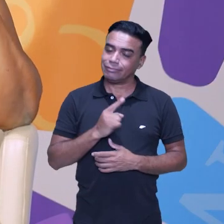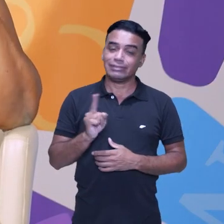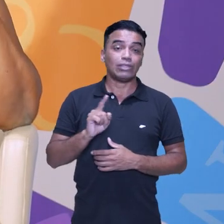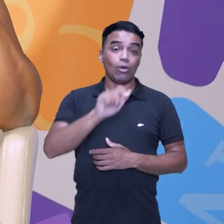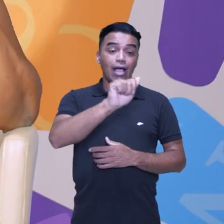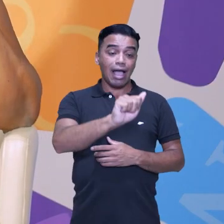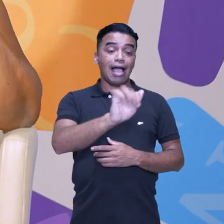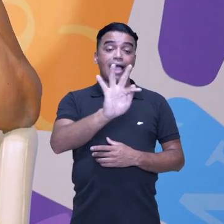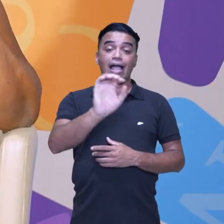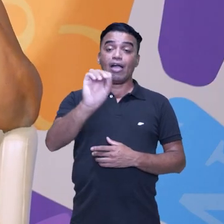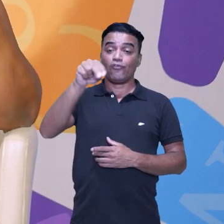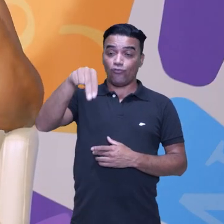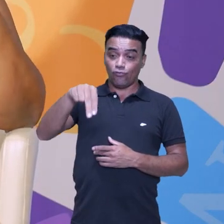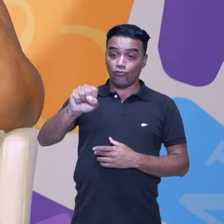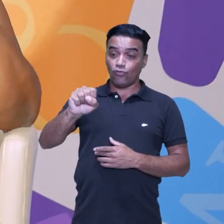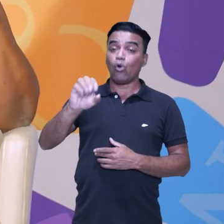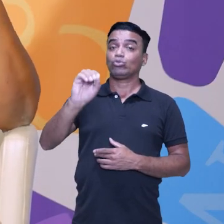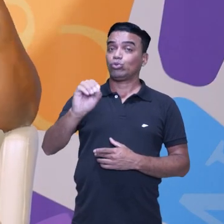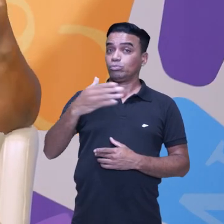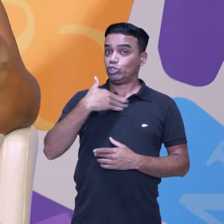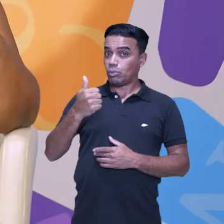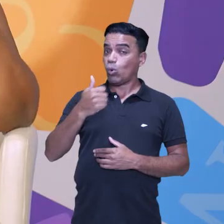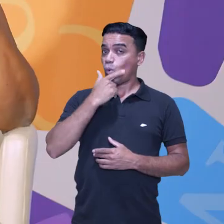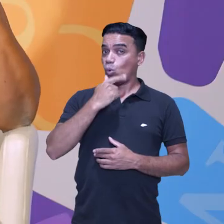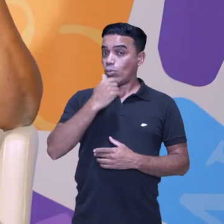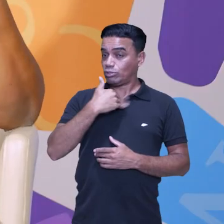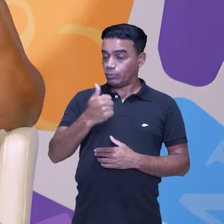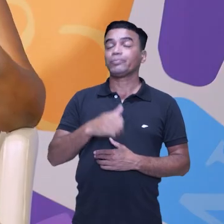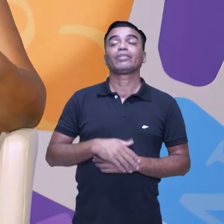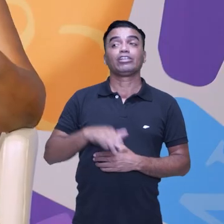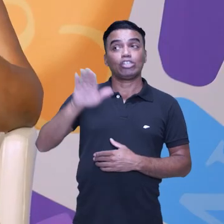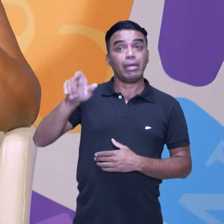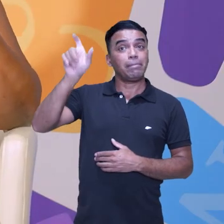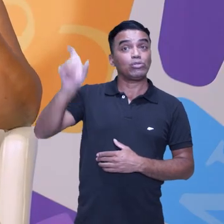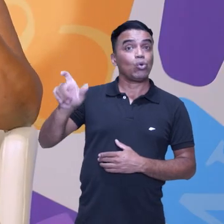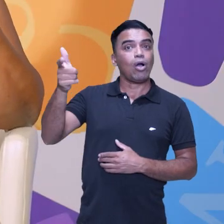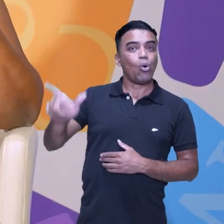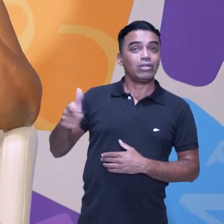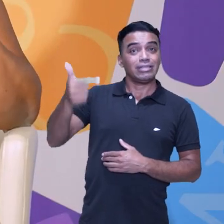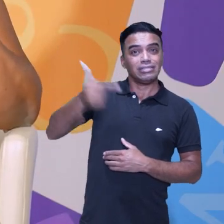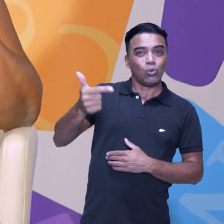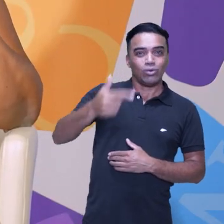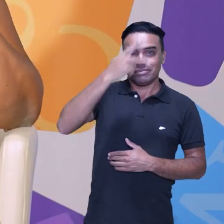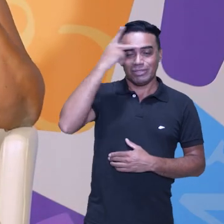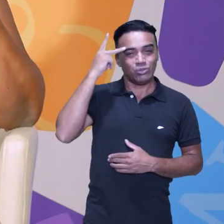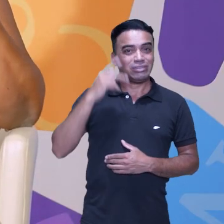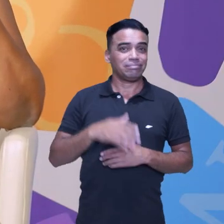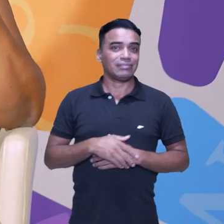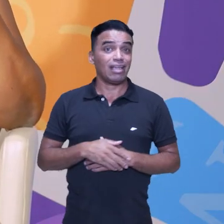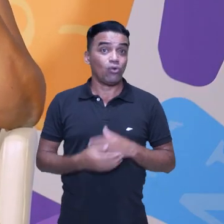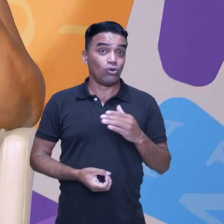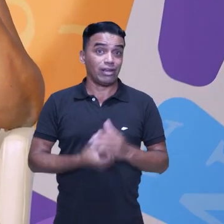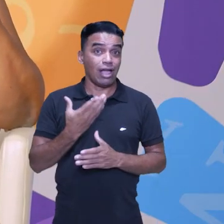Afonso me chamou e falou, você pode ter mais uma pessoa. E a gente buscou essa pessoa e a gente não identificou essa segunda pessoa. Eu falei, mas eu vou criar